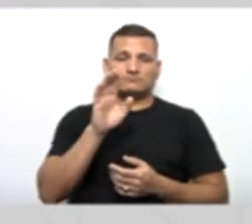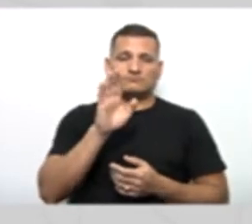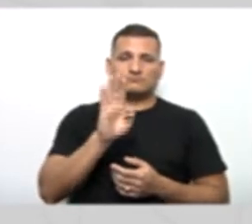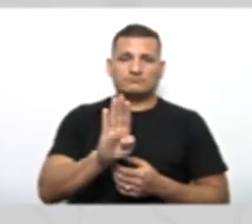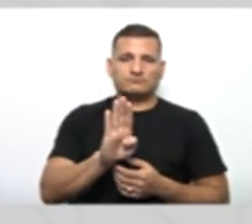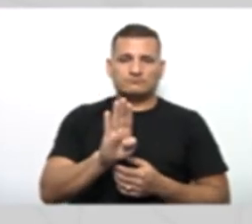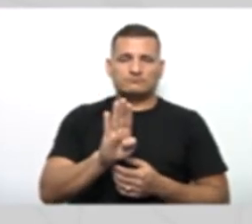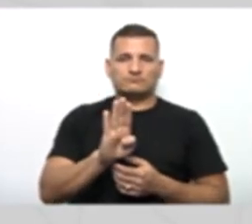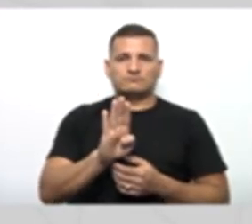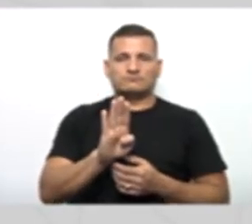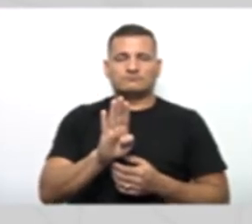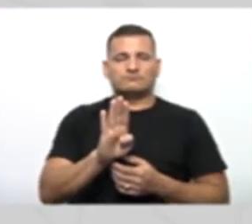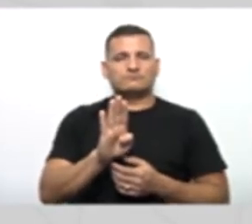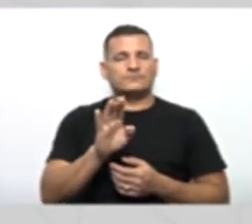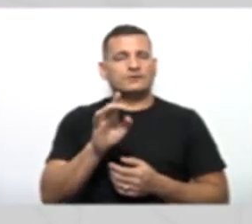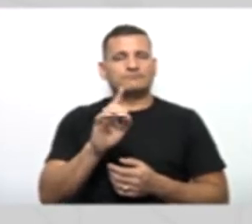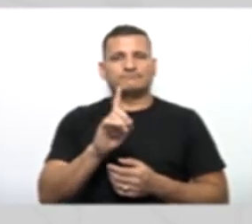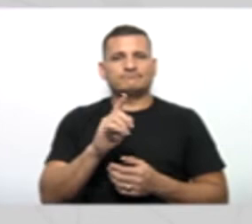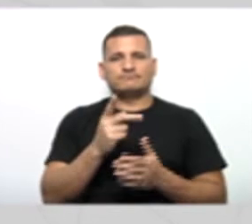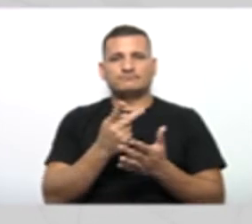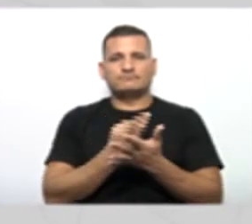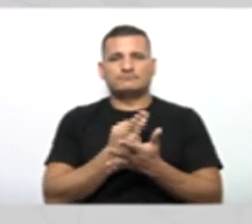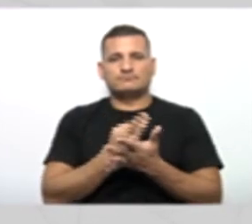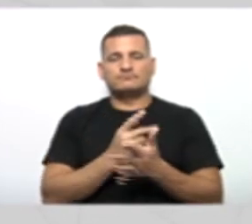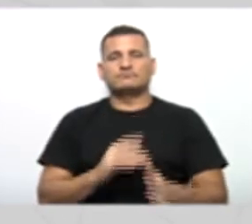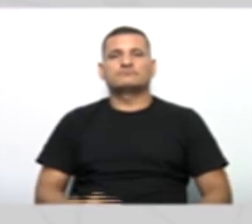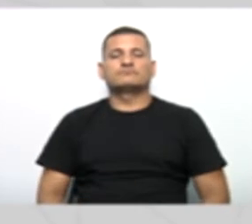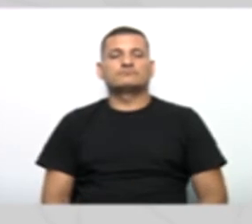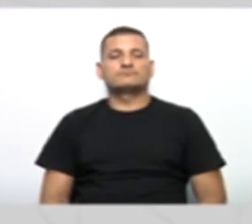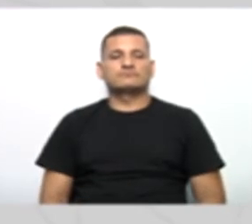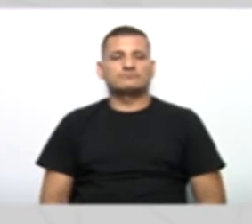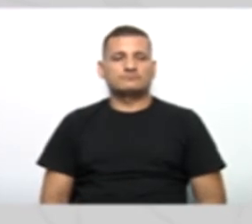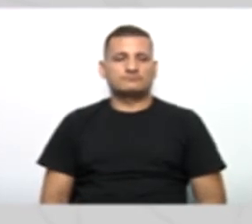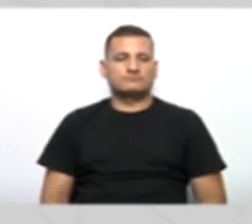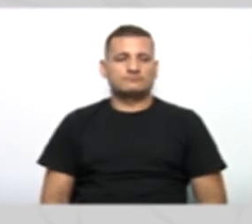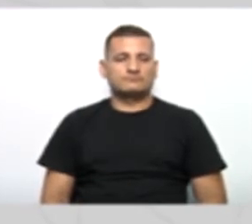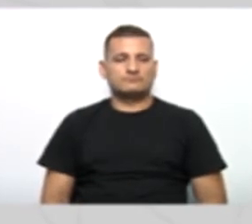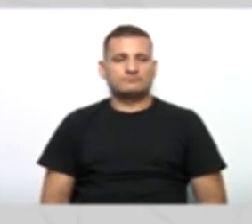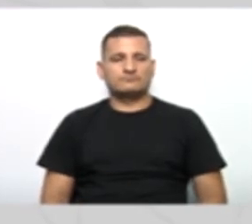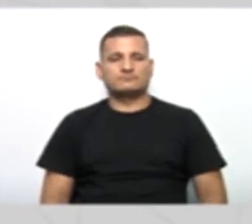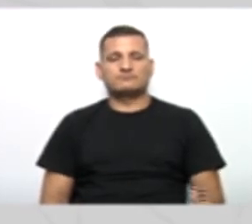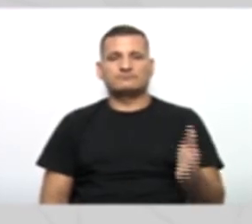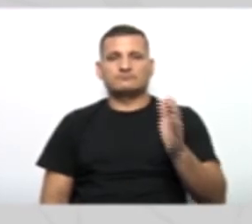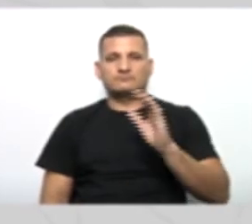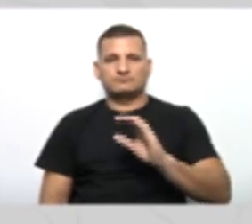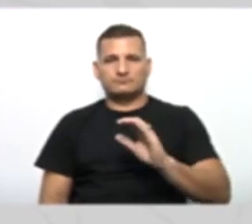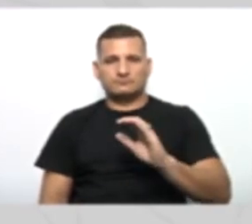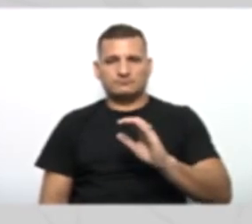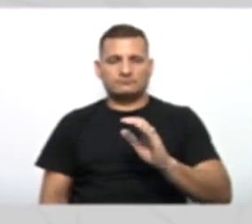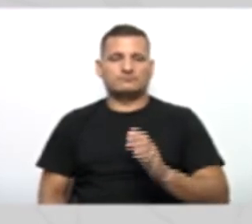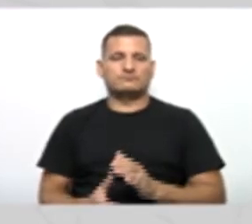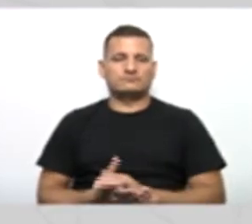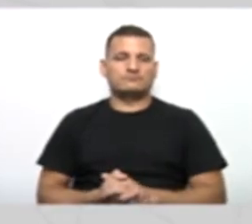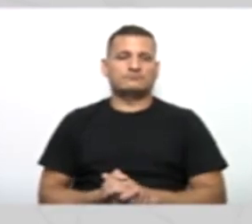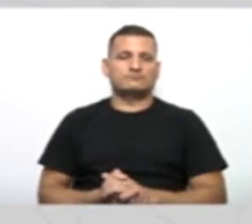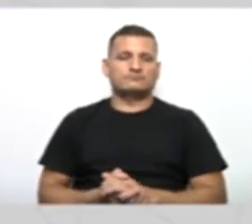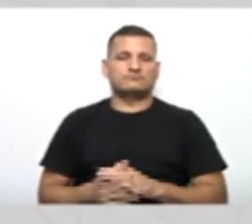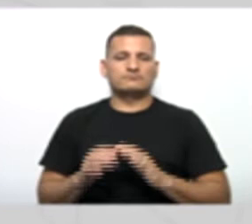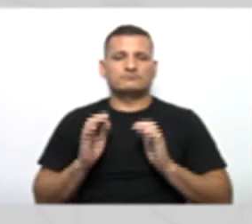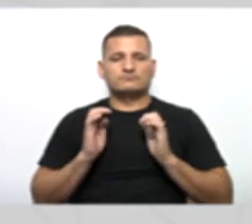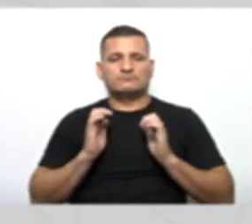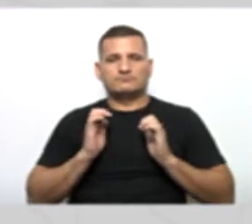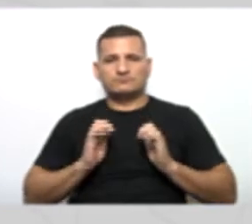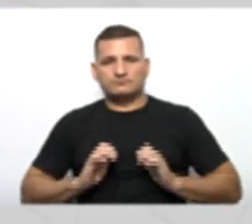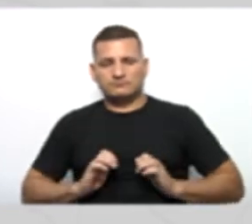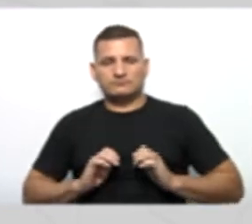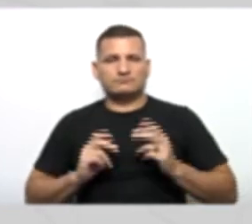disseram que somente a família ensina condutas éticas que estão ser ao analisar a ética da virtude